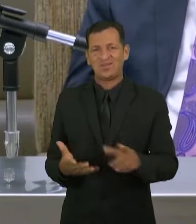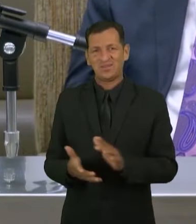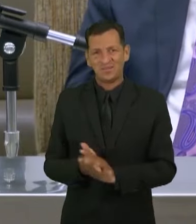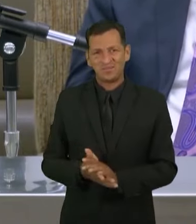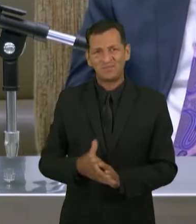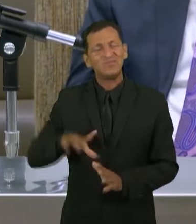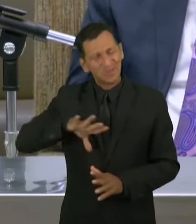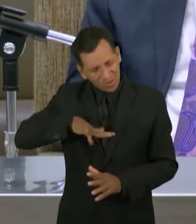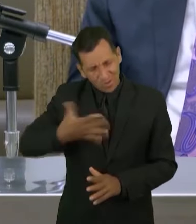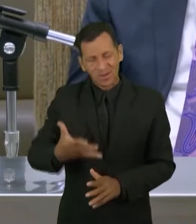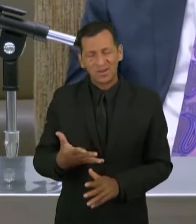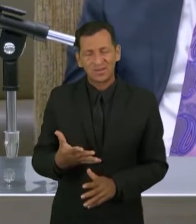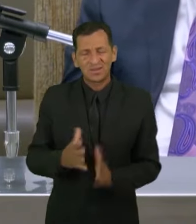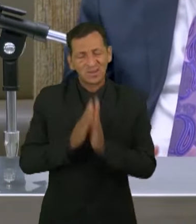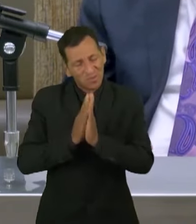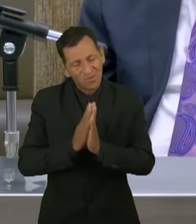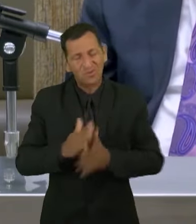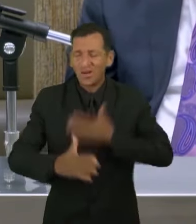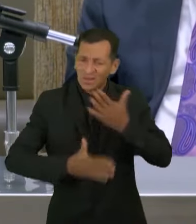vai dar tudo certo.